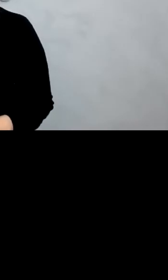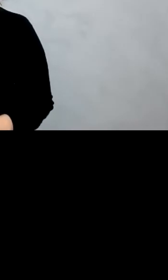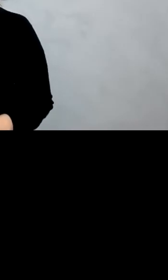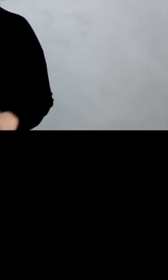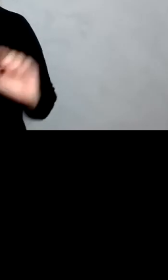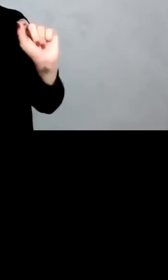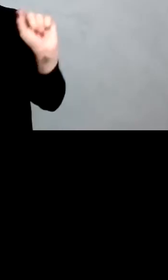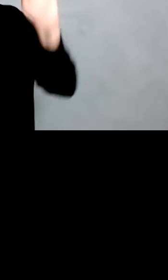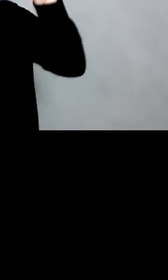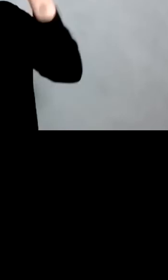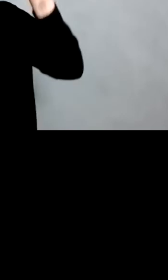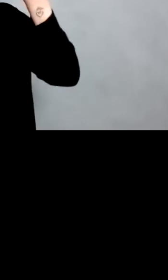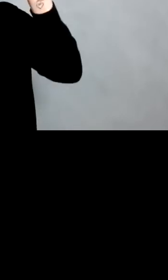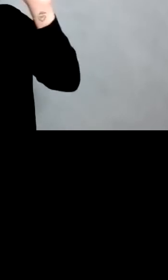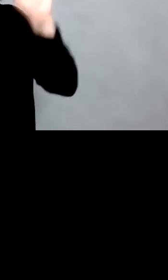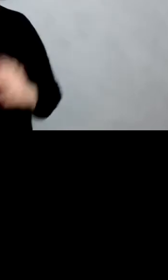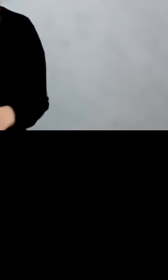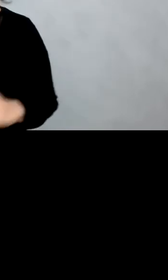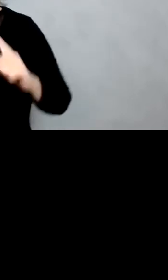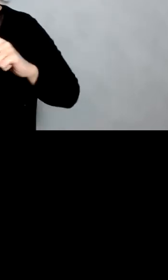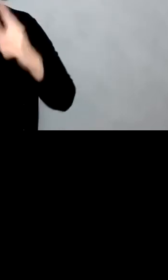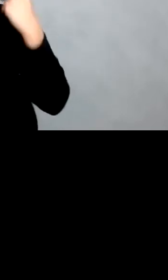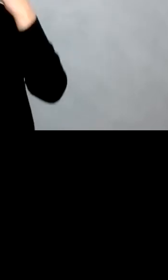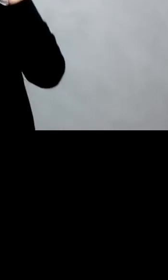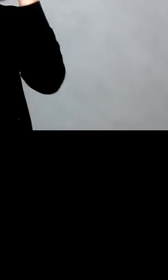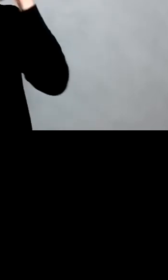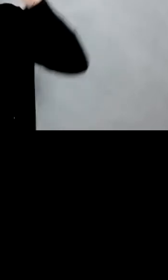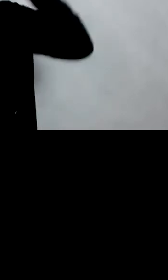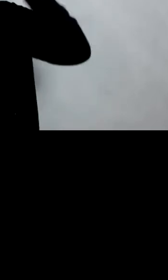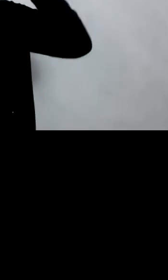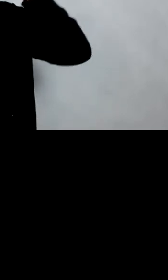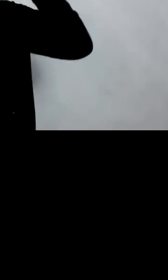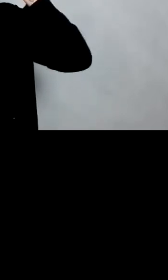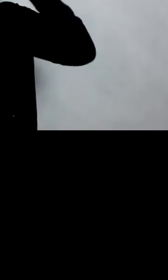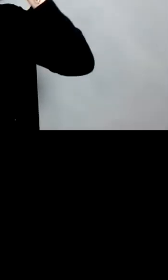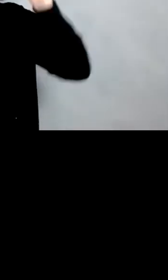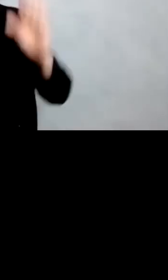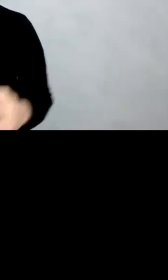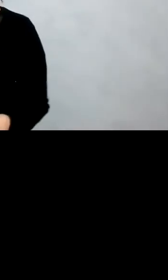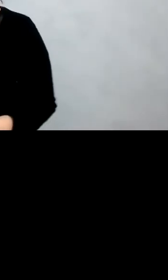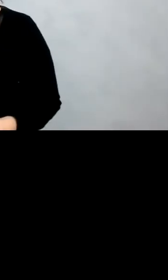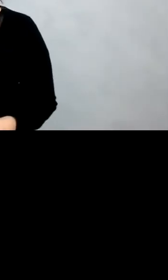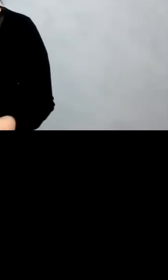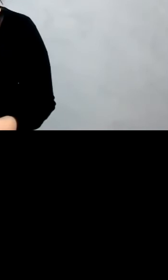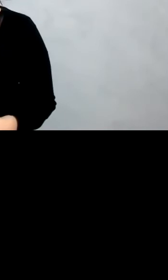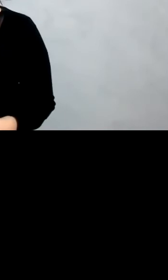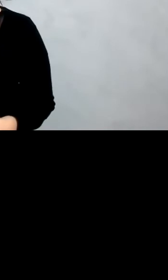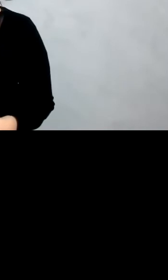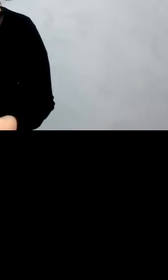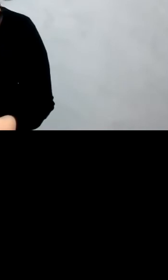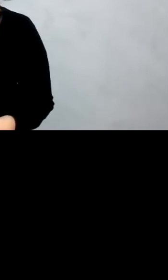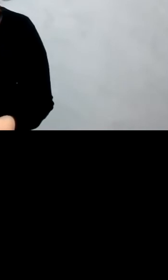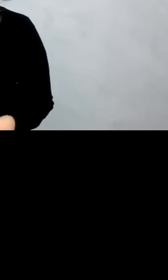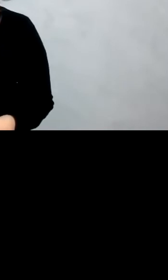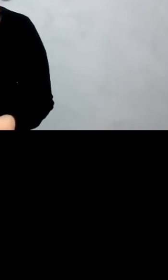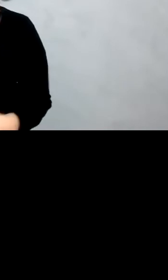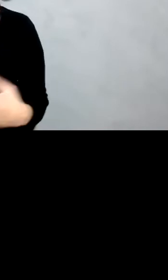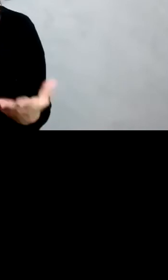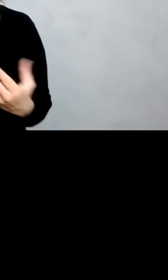línguas outras faladas no Brasil e como elas têm formas distintas